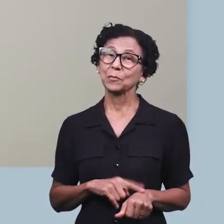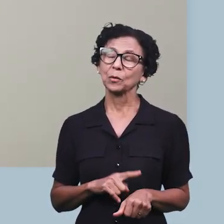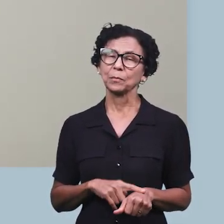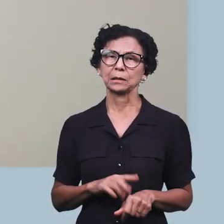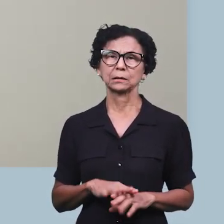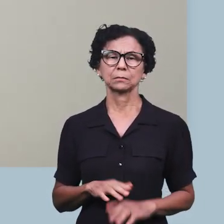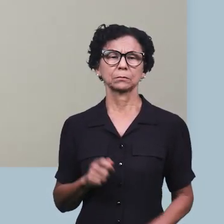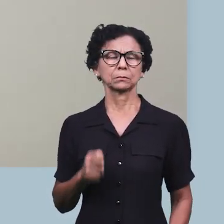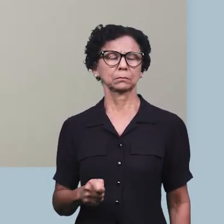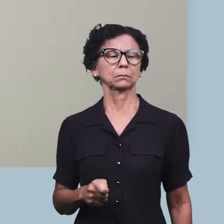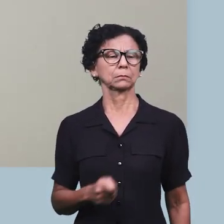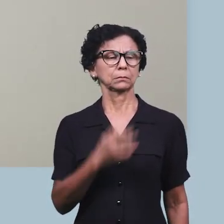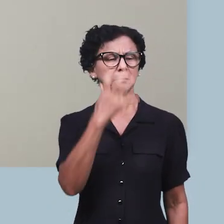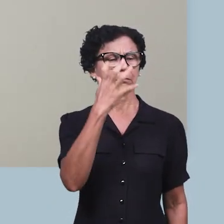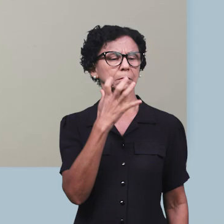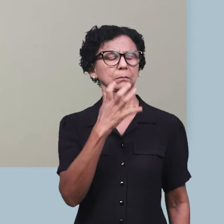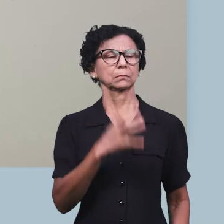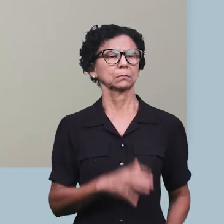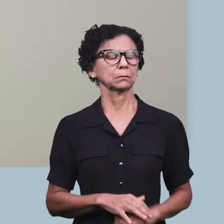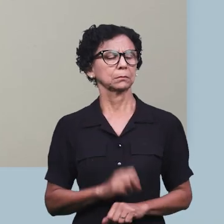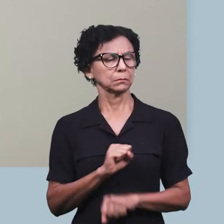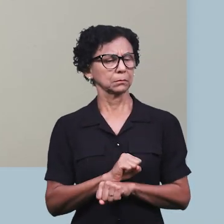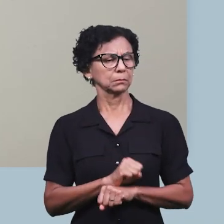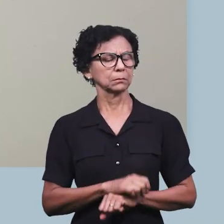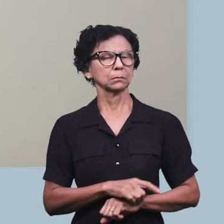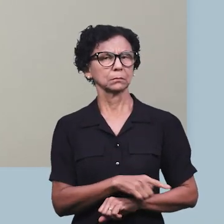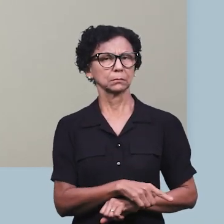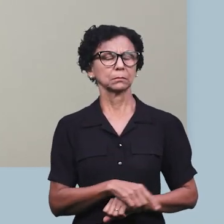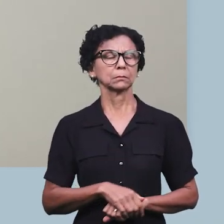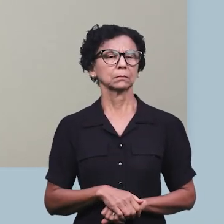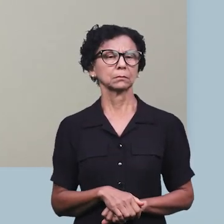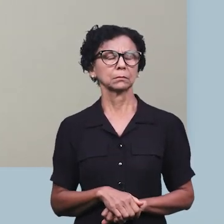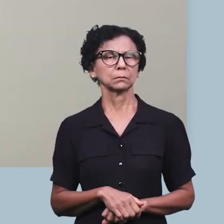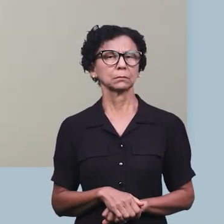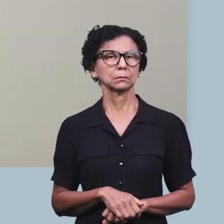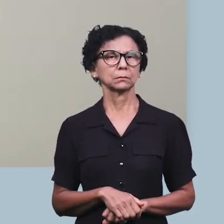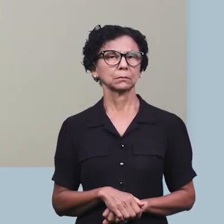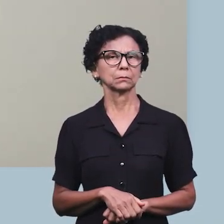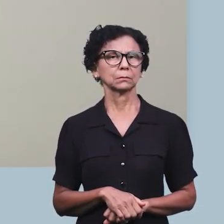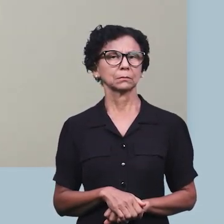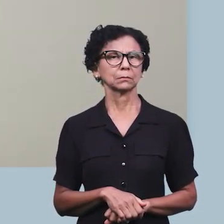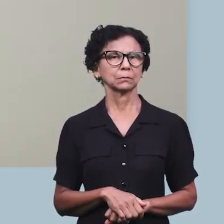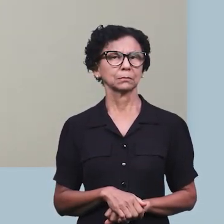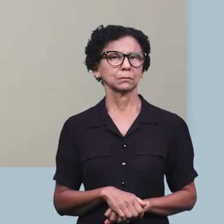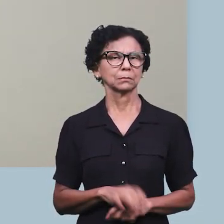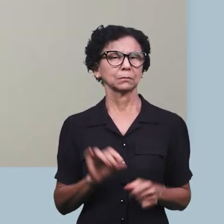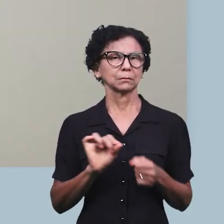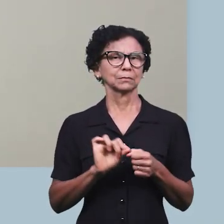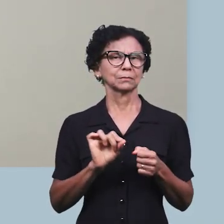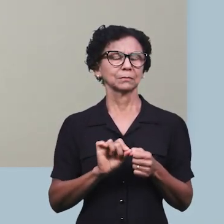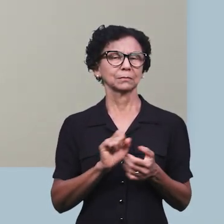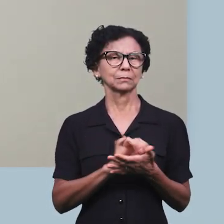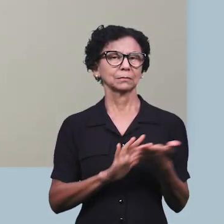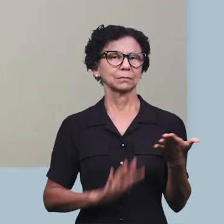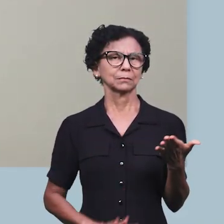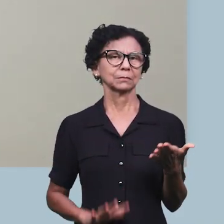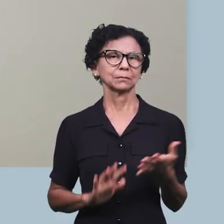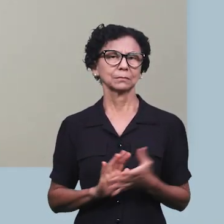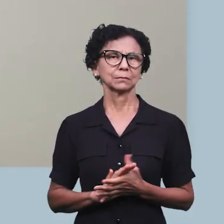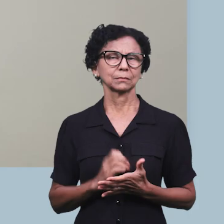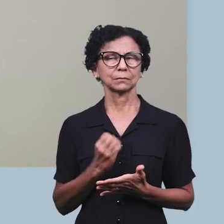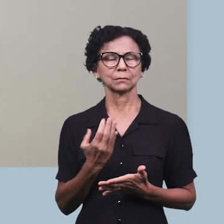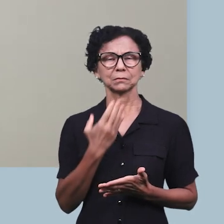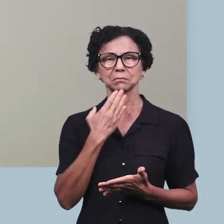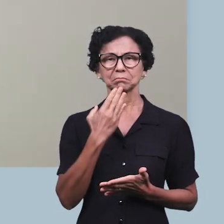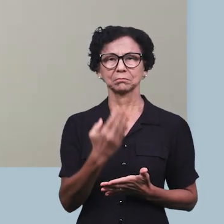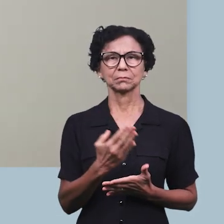momentos que você vai ter que realmente se posicionar e ficar e aguardar ela realizar aquela o